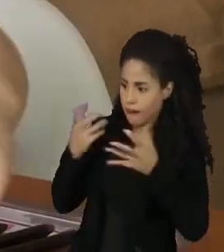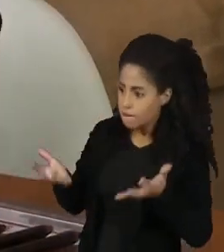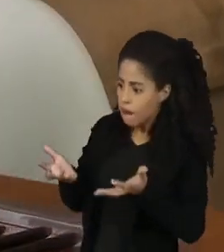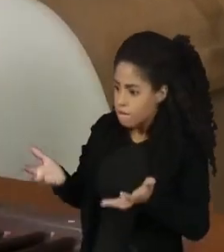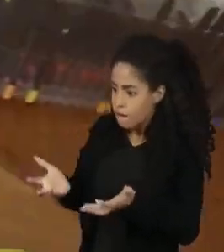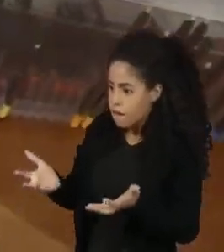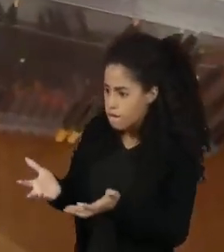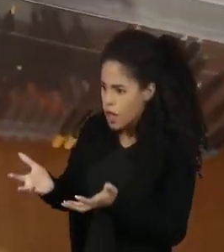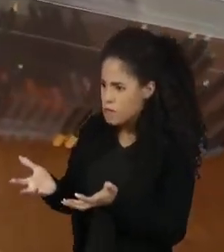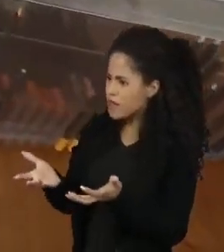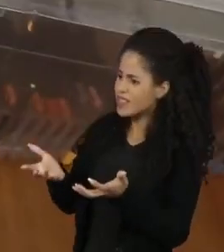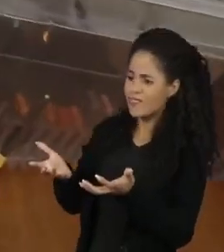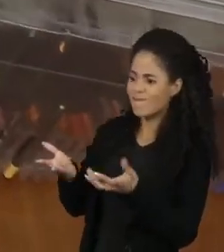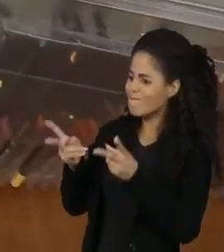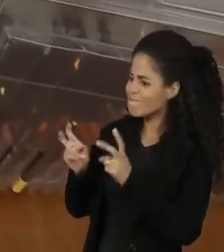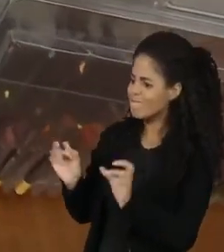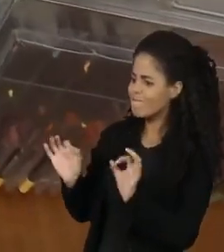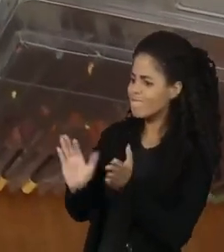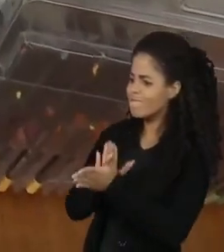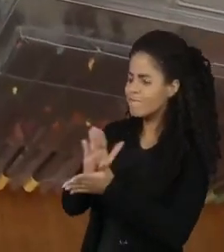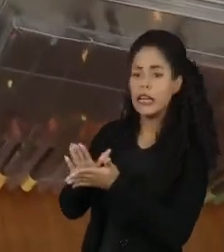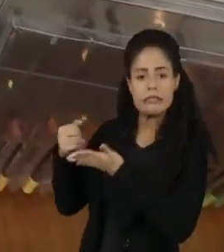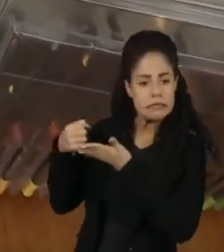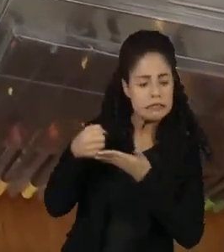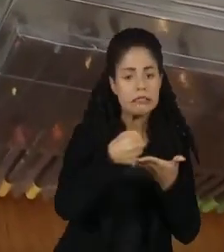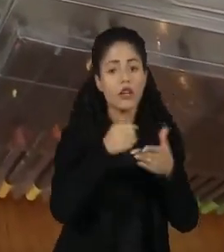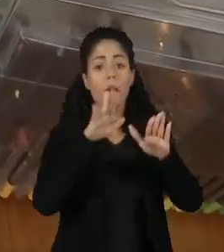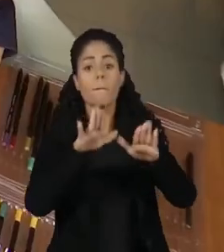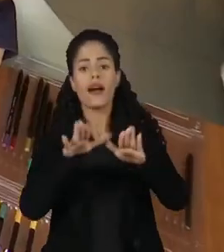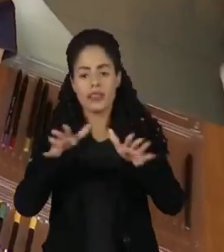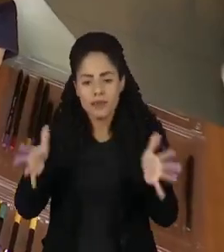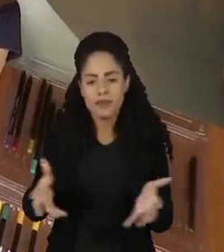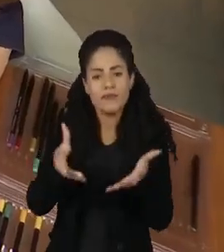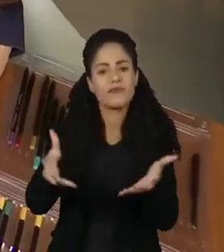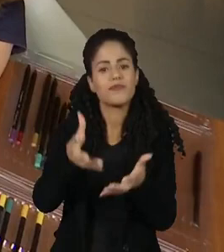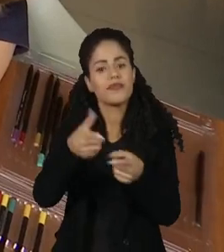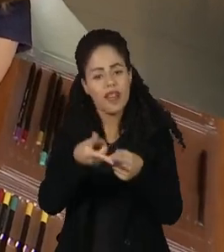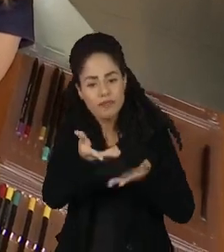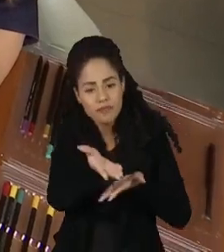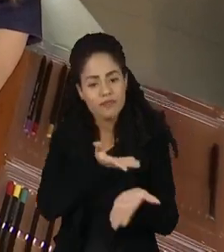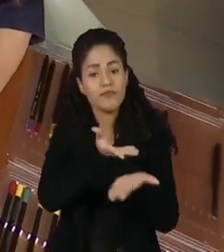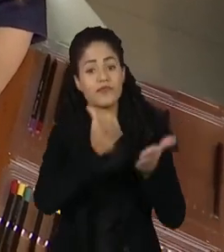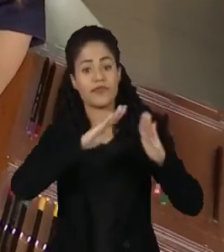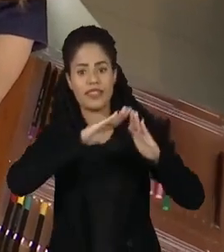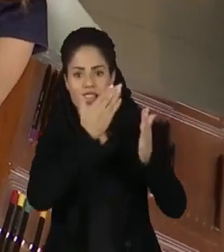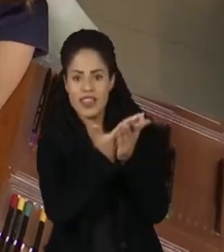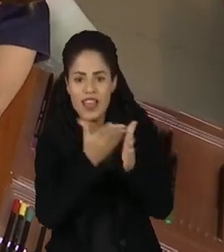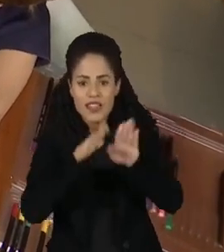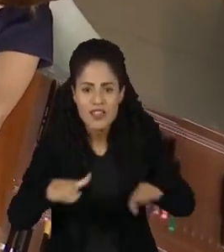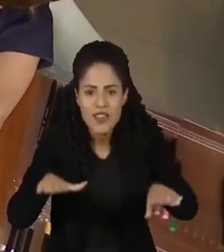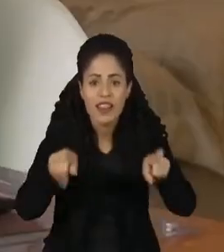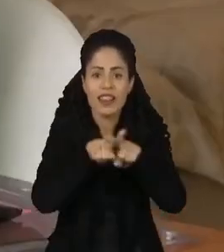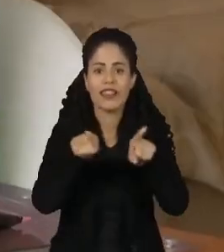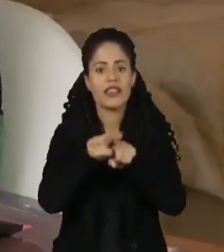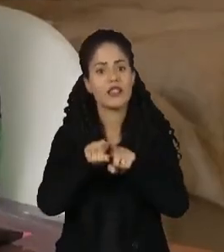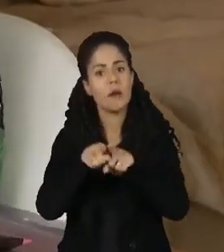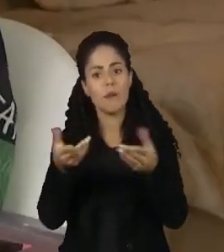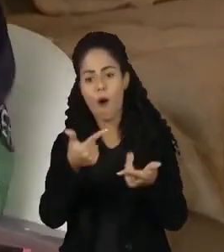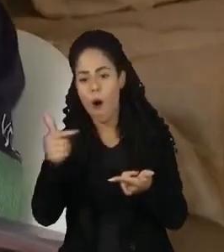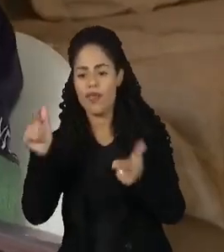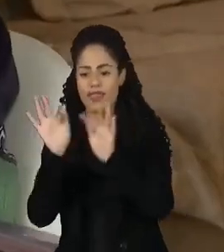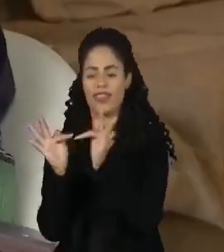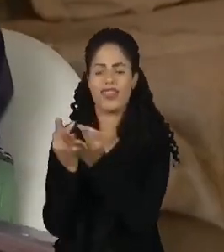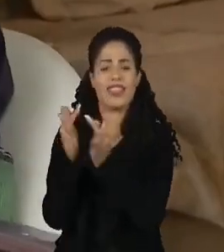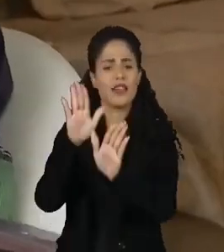em casa. Só que o que eu acredito é a influência da escolinha e a interação com os pares, com crianças da idade dele.